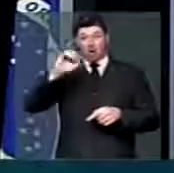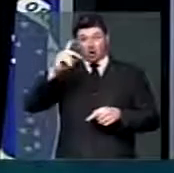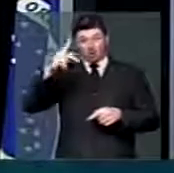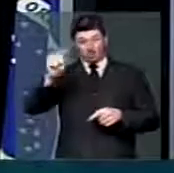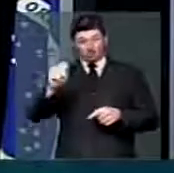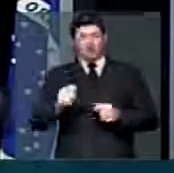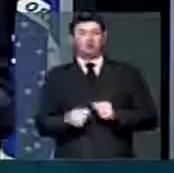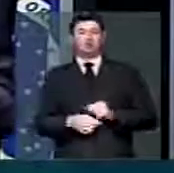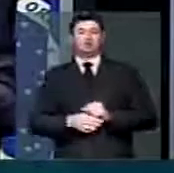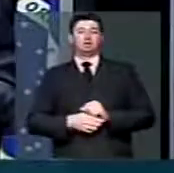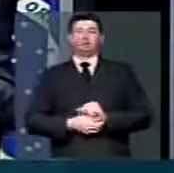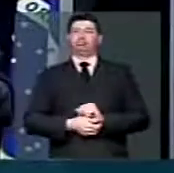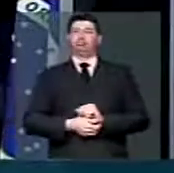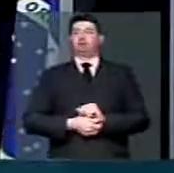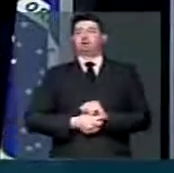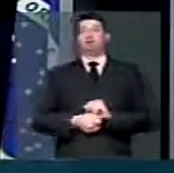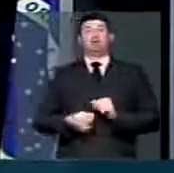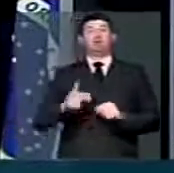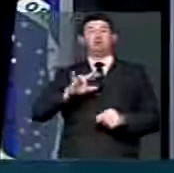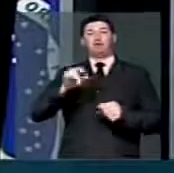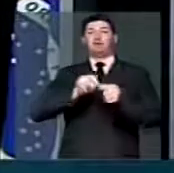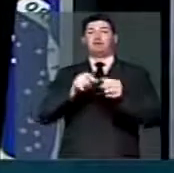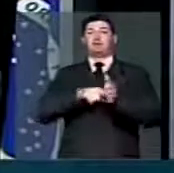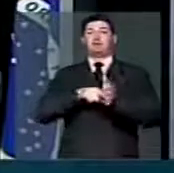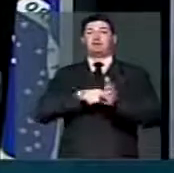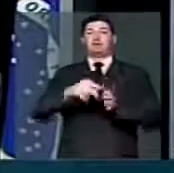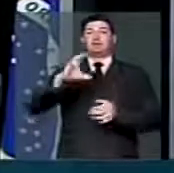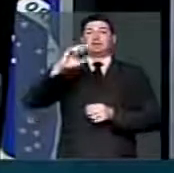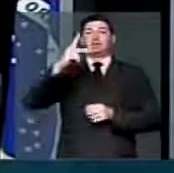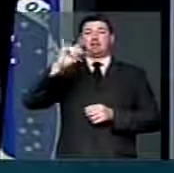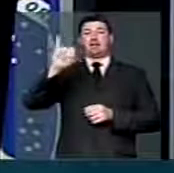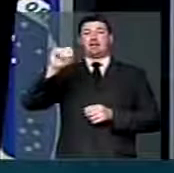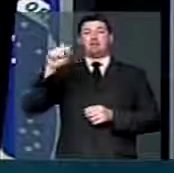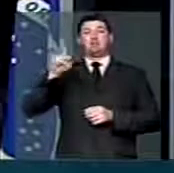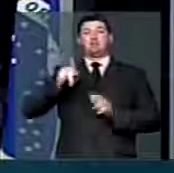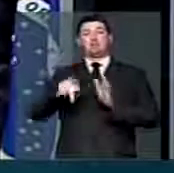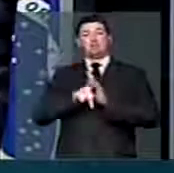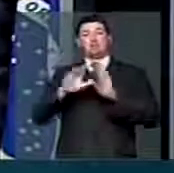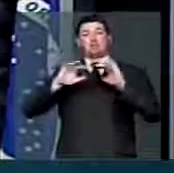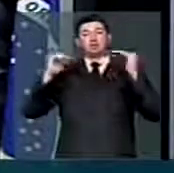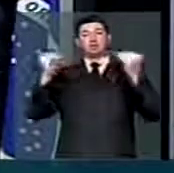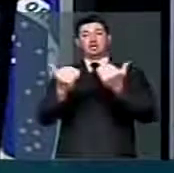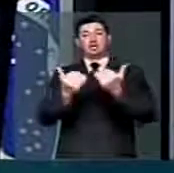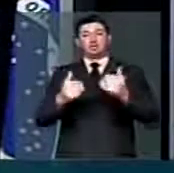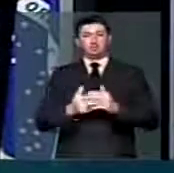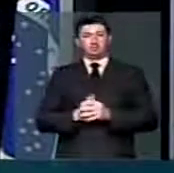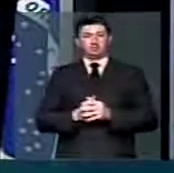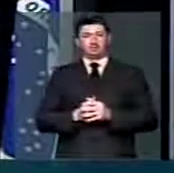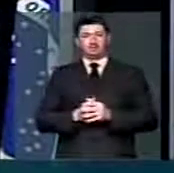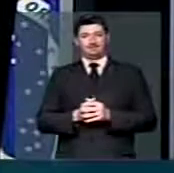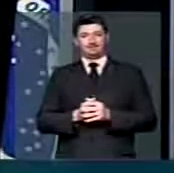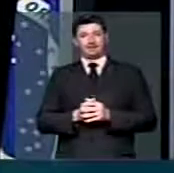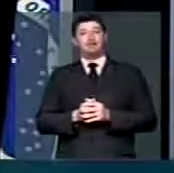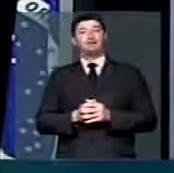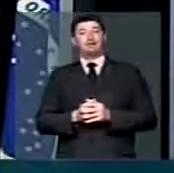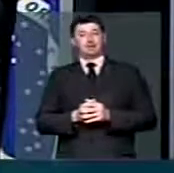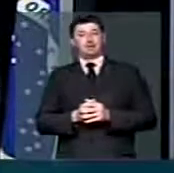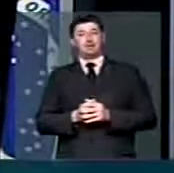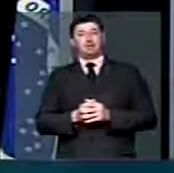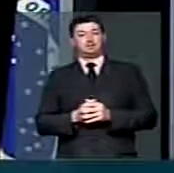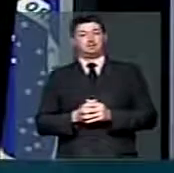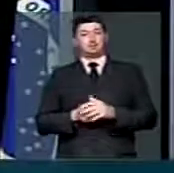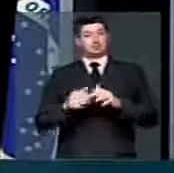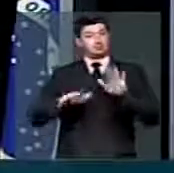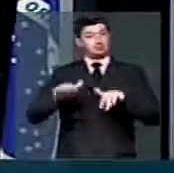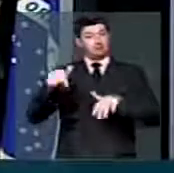Copa, a gente tenha que abrir a CPI das arenas, a CPI dos campos de futebol. Talvez